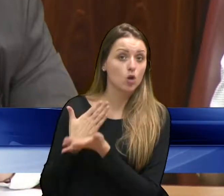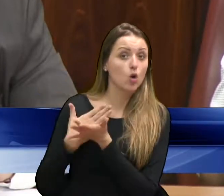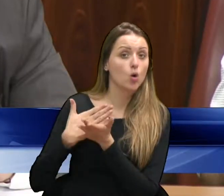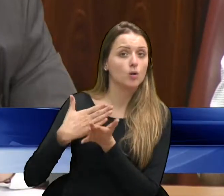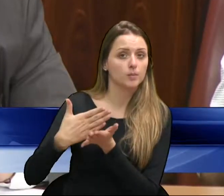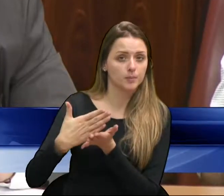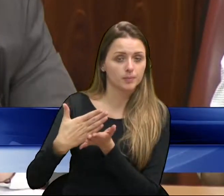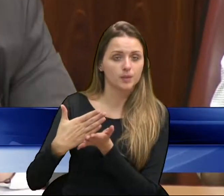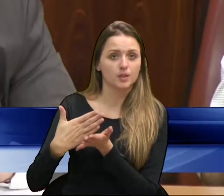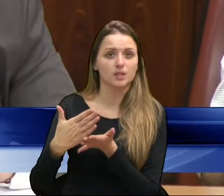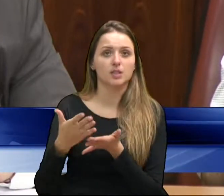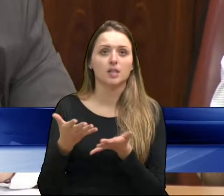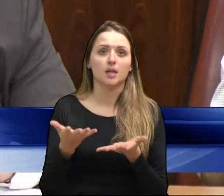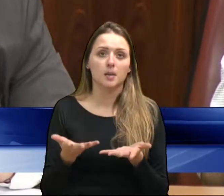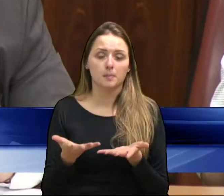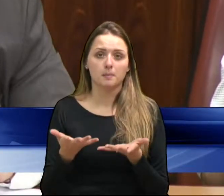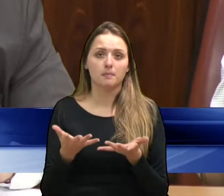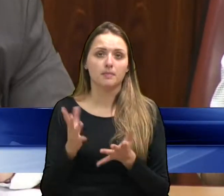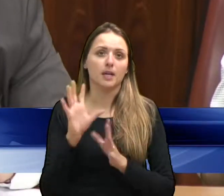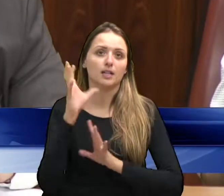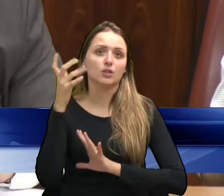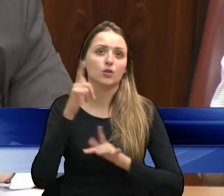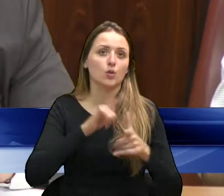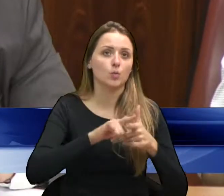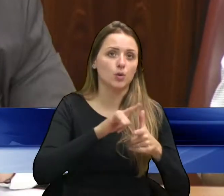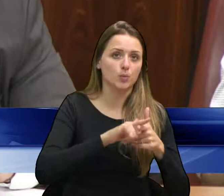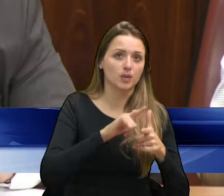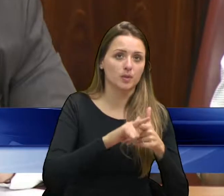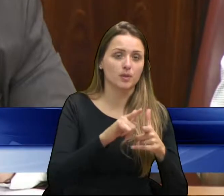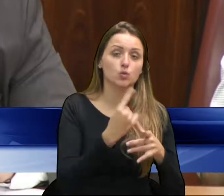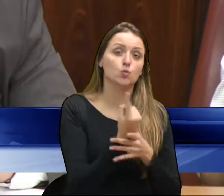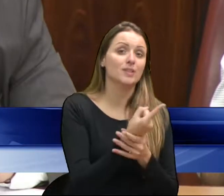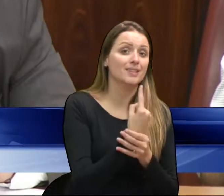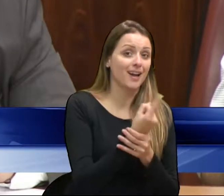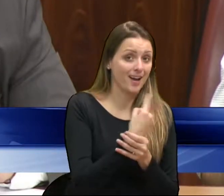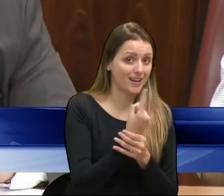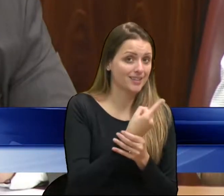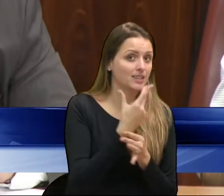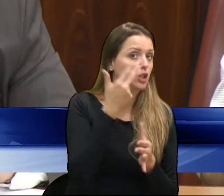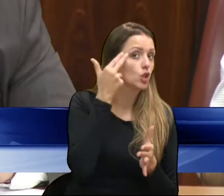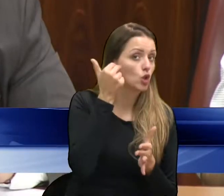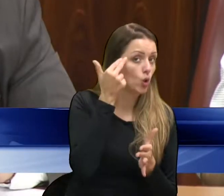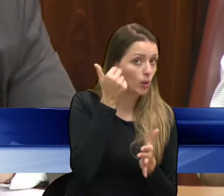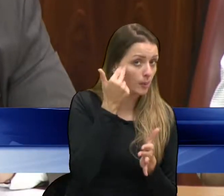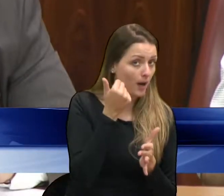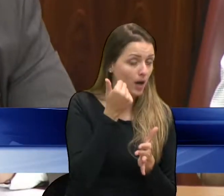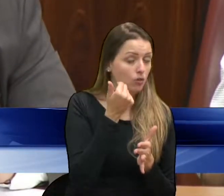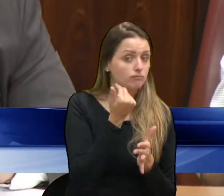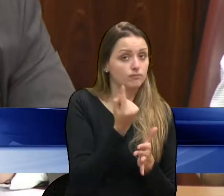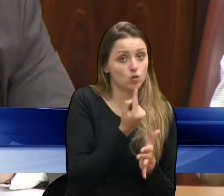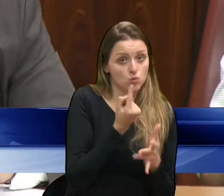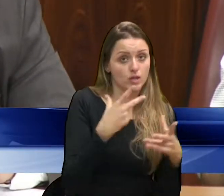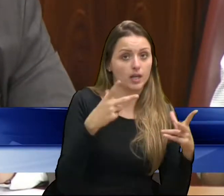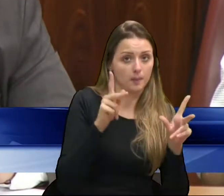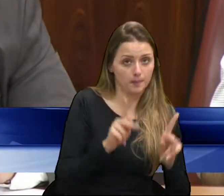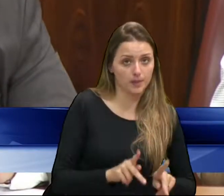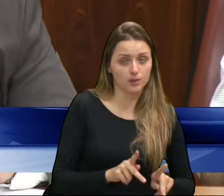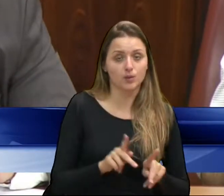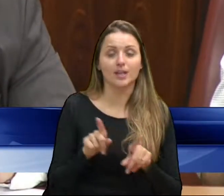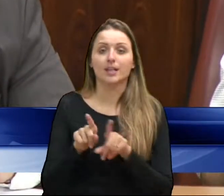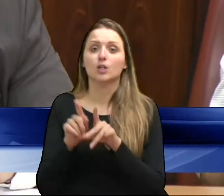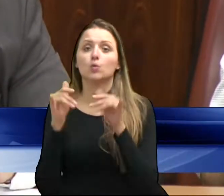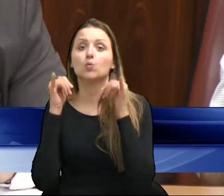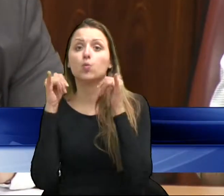suprir a lacuna existente entre o serviço do táxi convencional, transporte individual, e o transporte